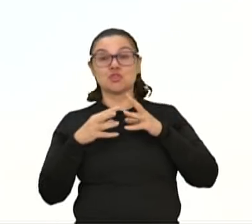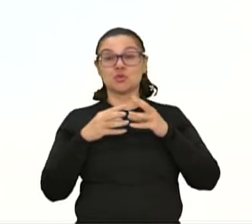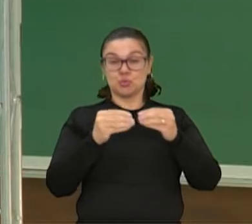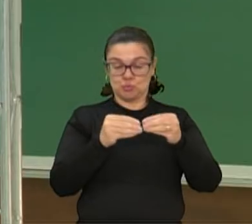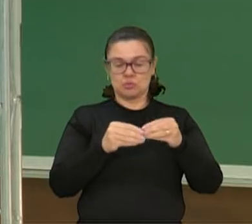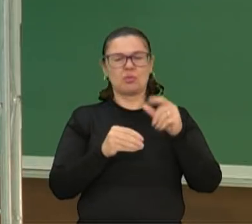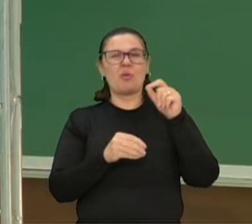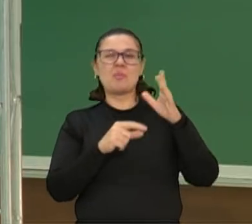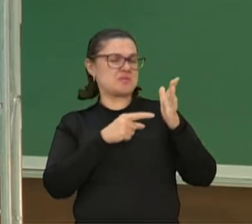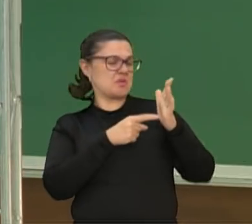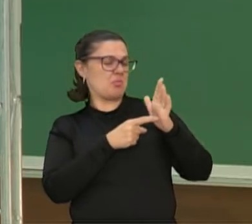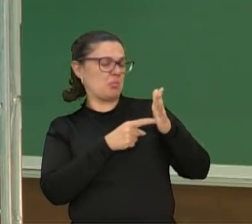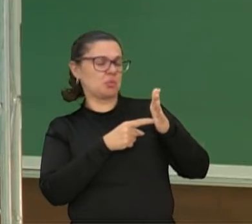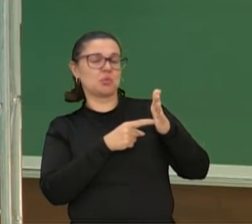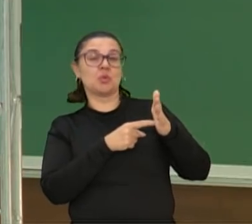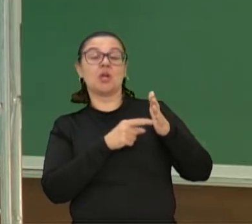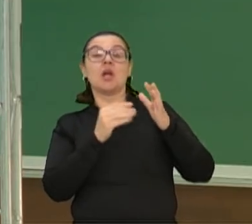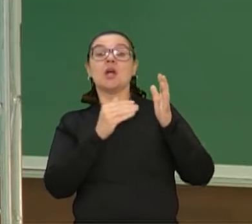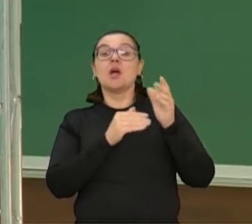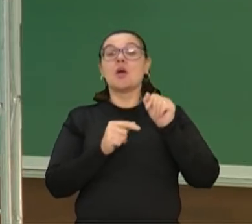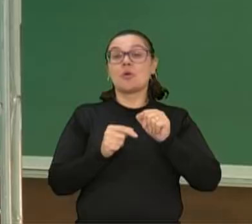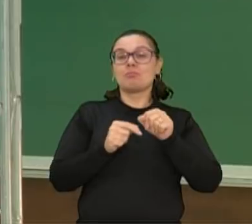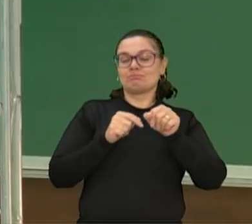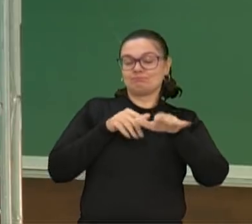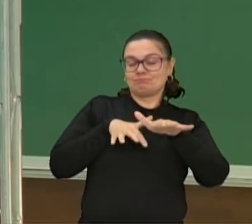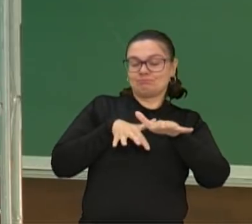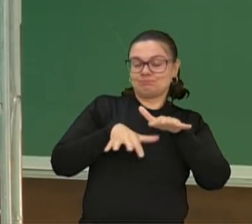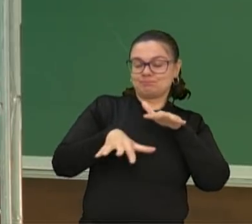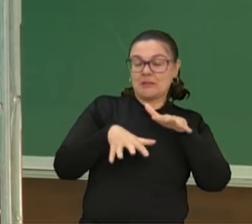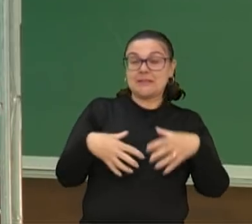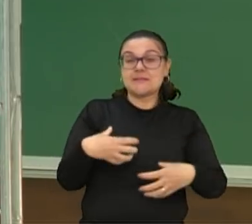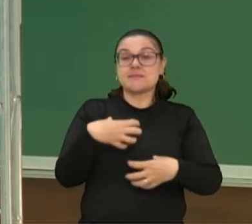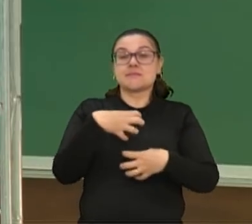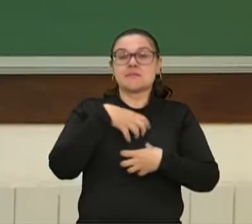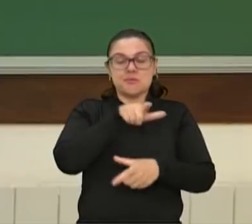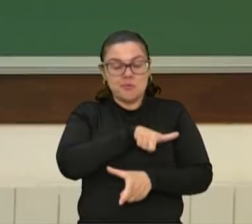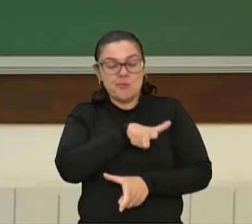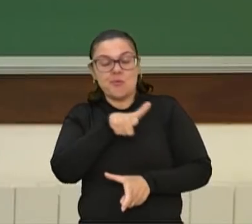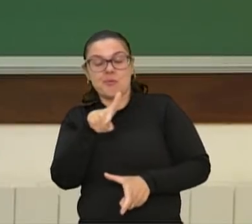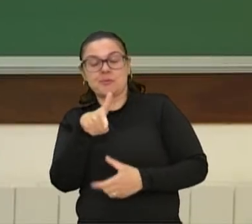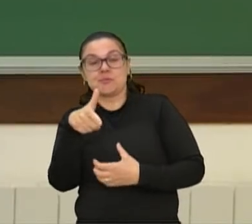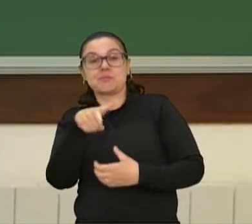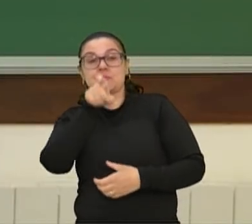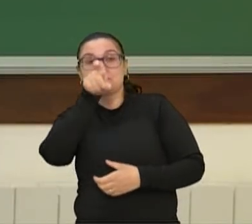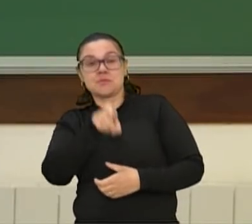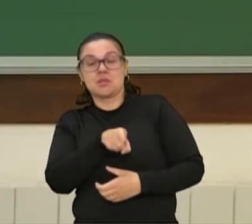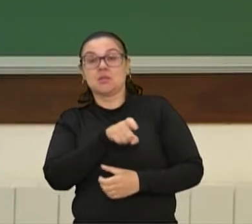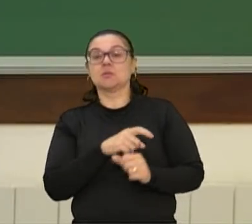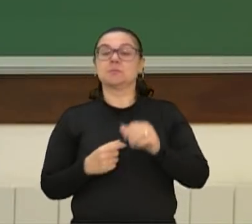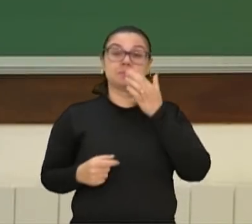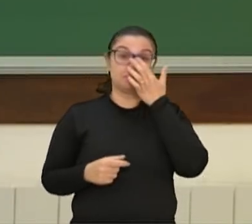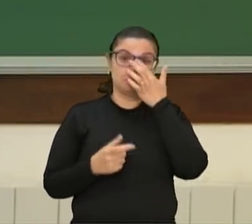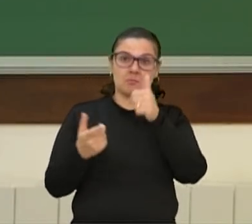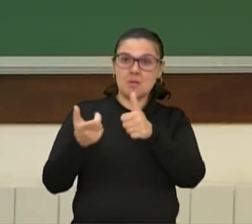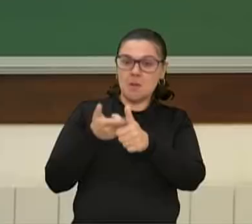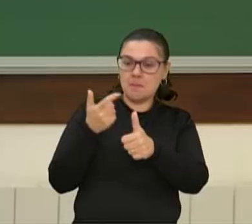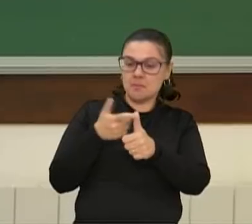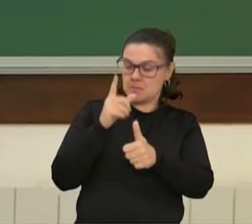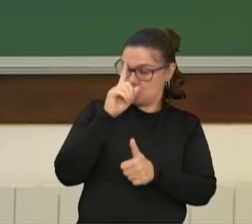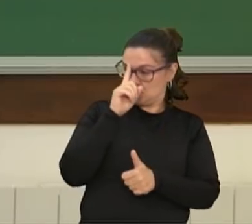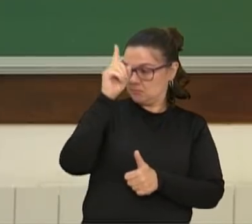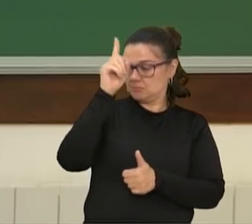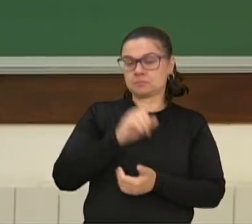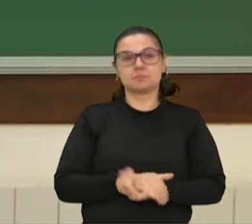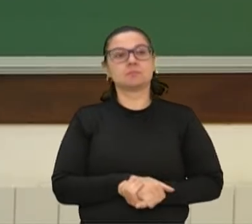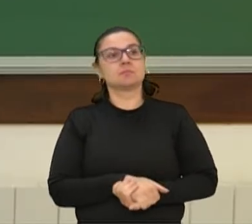motor. Tudo aquilo que se move é movido por outro ser. Então, essa é a primeira prova da existência de